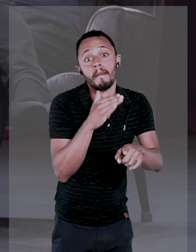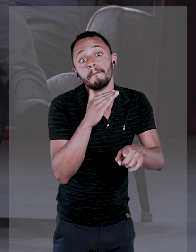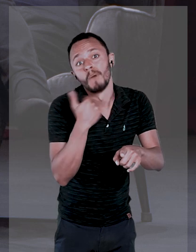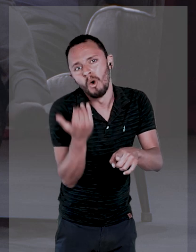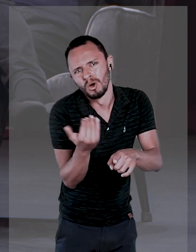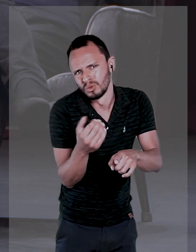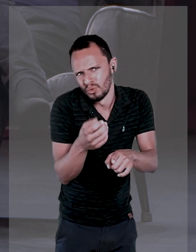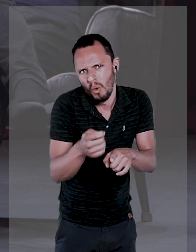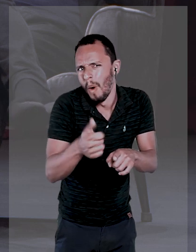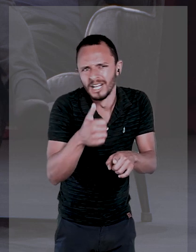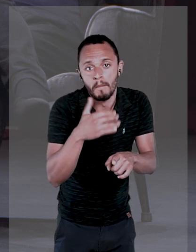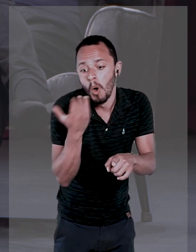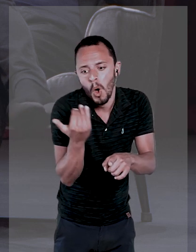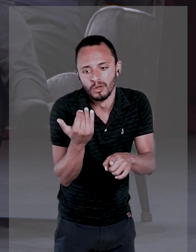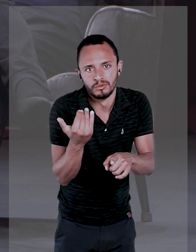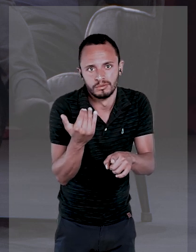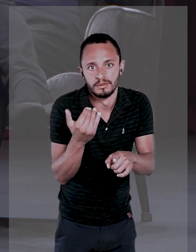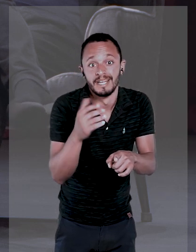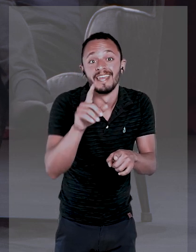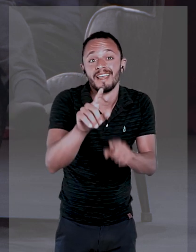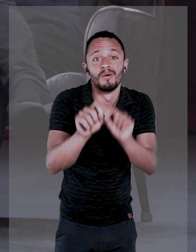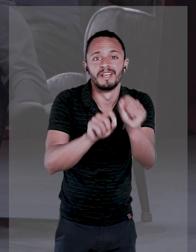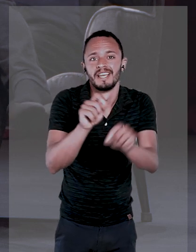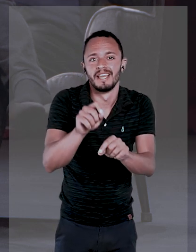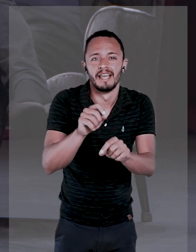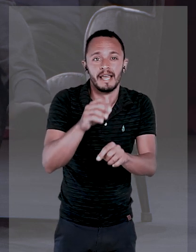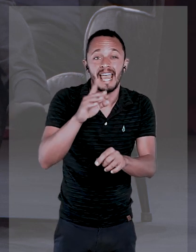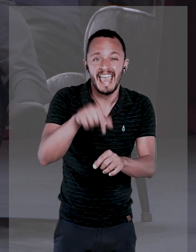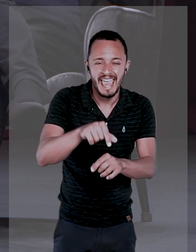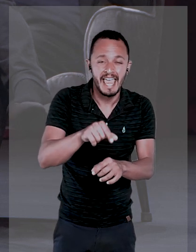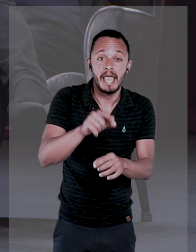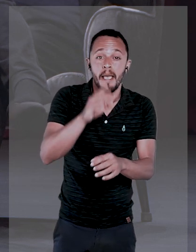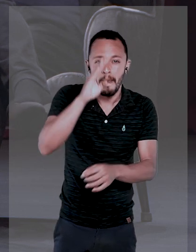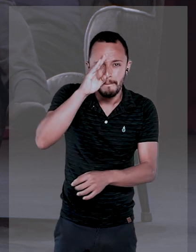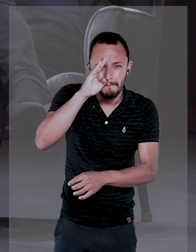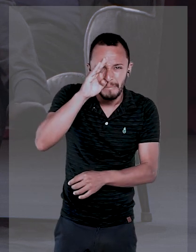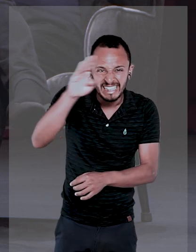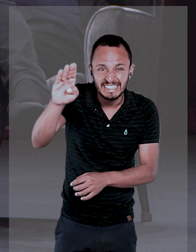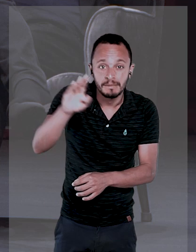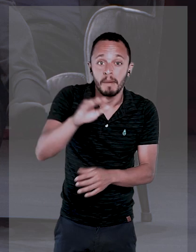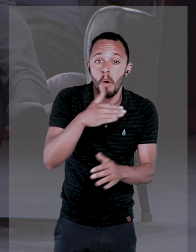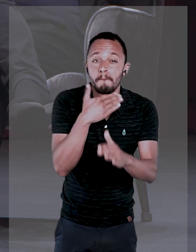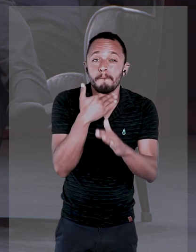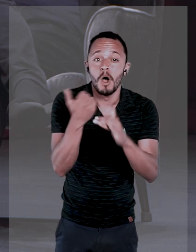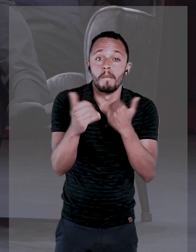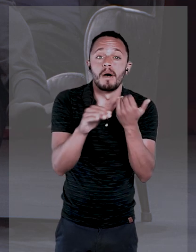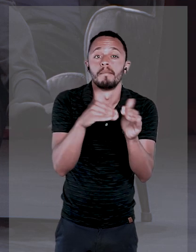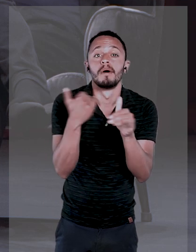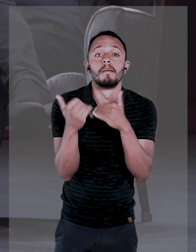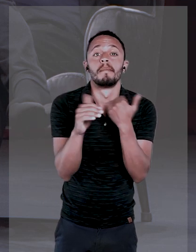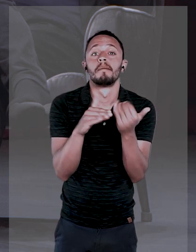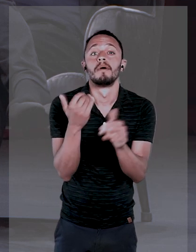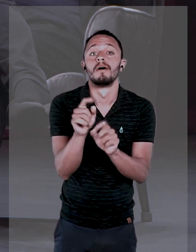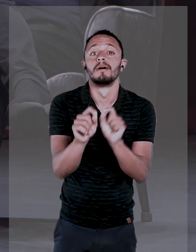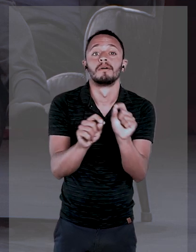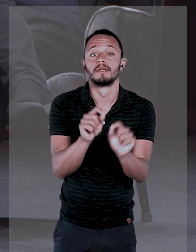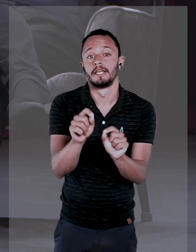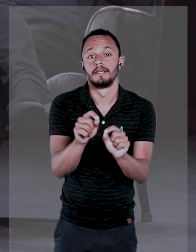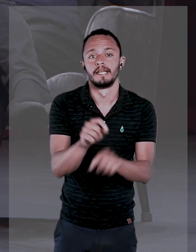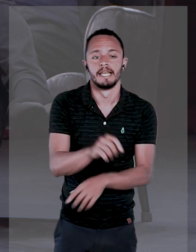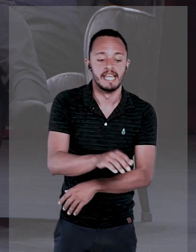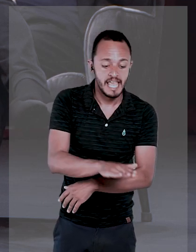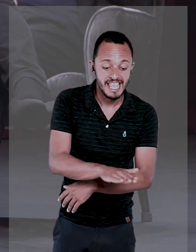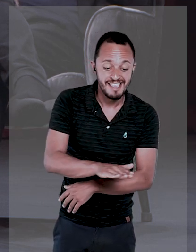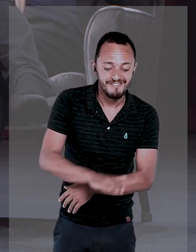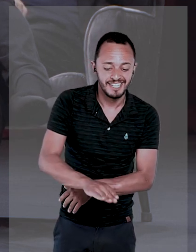morto, e ali eles fizeram um cemitério imenso, e que foi um genocídio principalmente infantil. O número